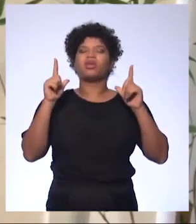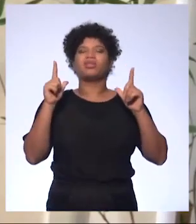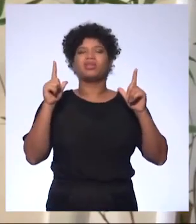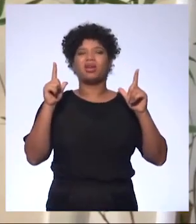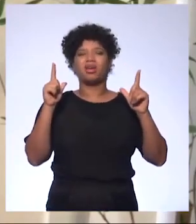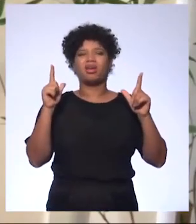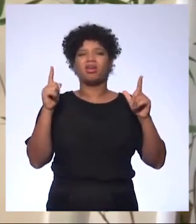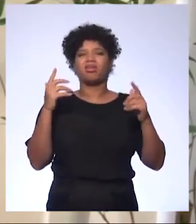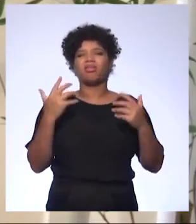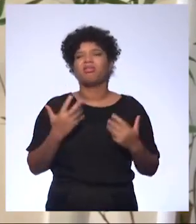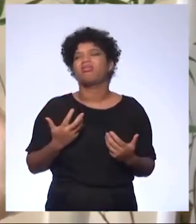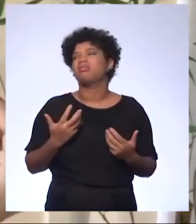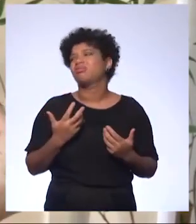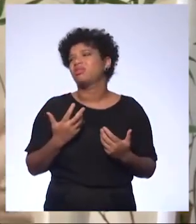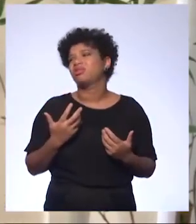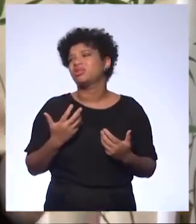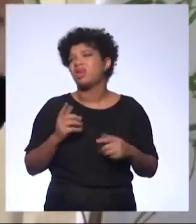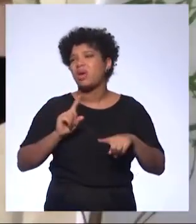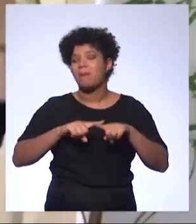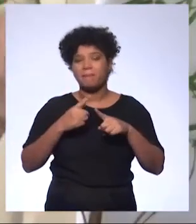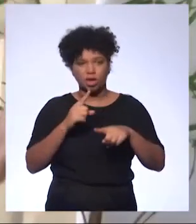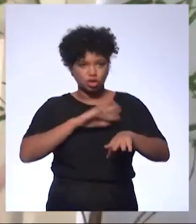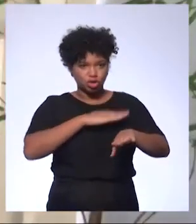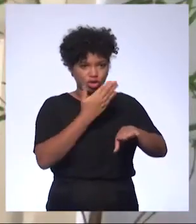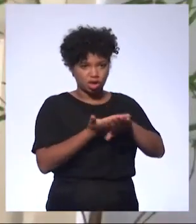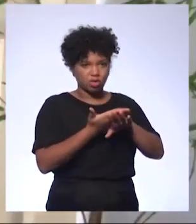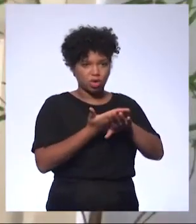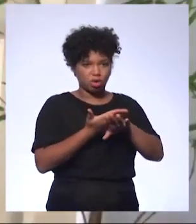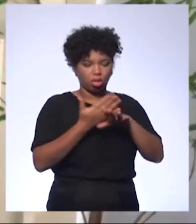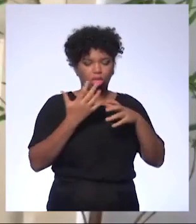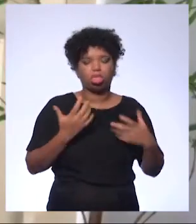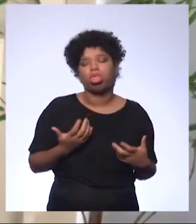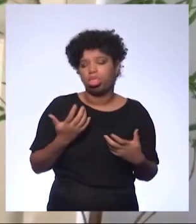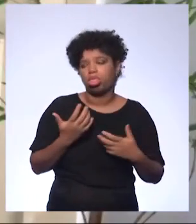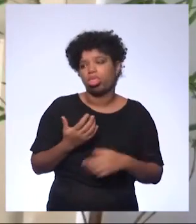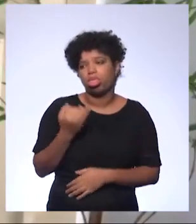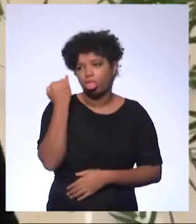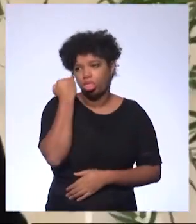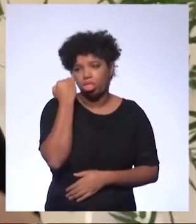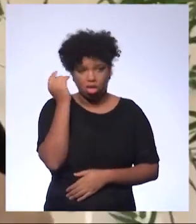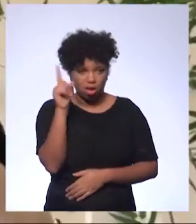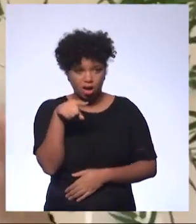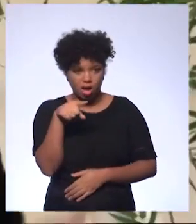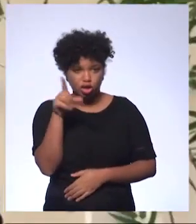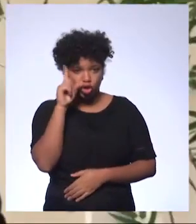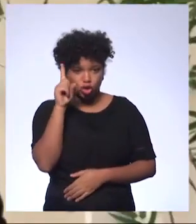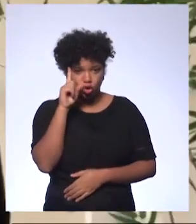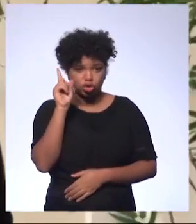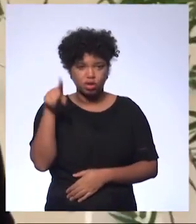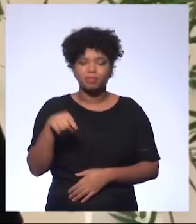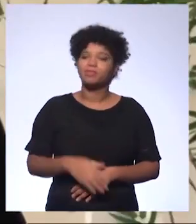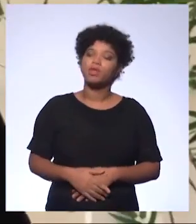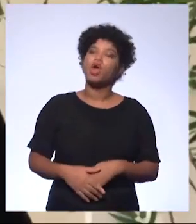dizer que você precisa passar o dia inteiro e todos os dias desanimado. Vai ter dia